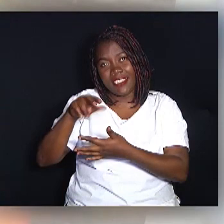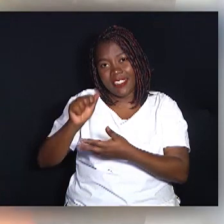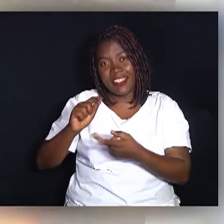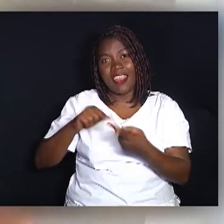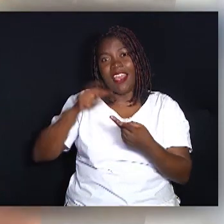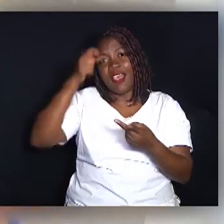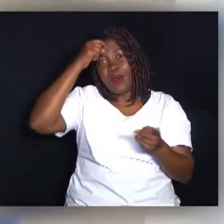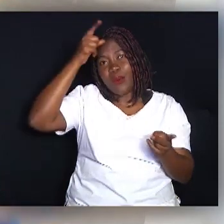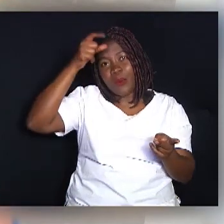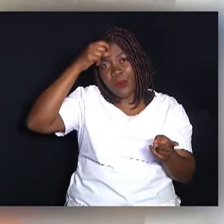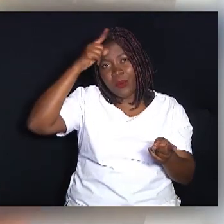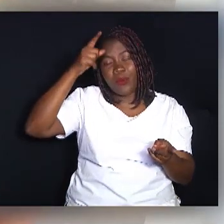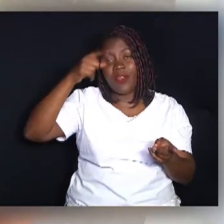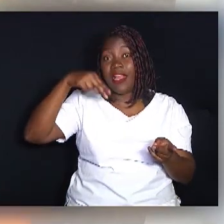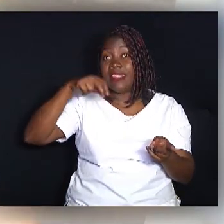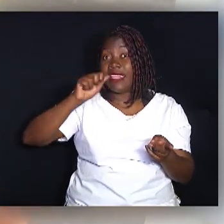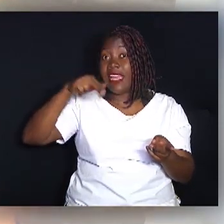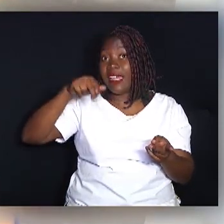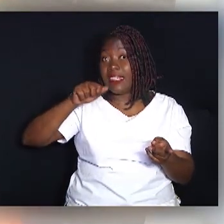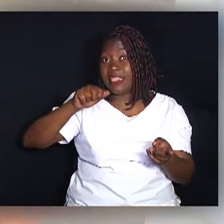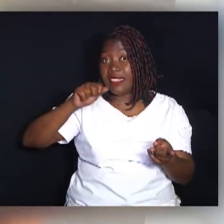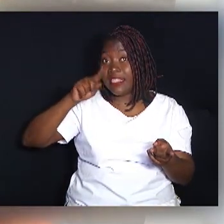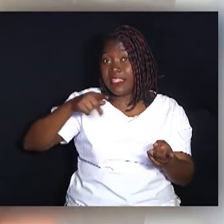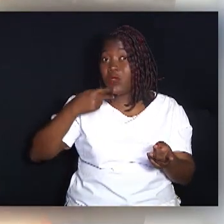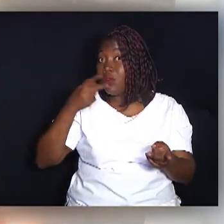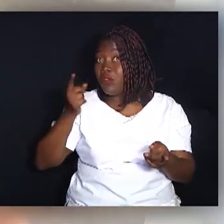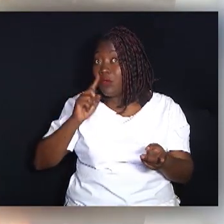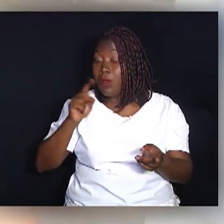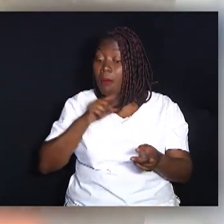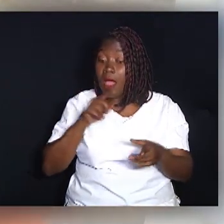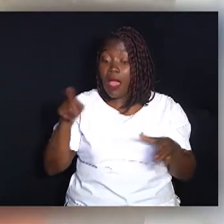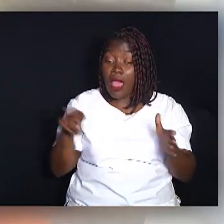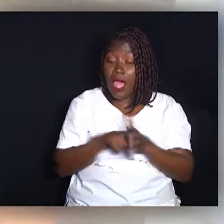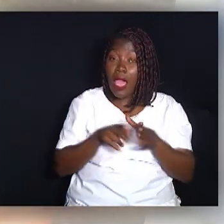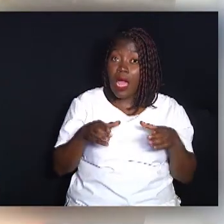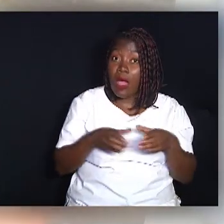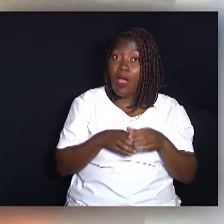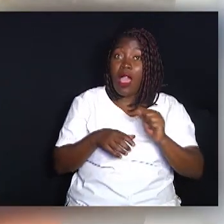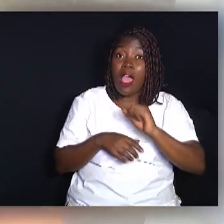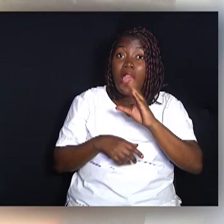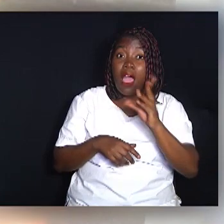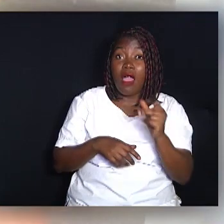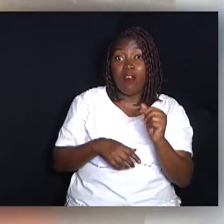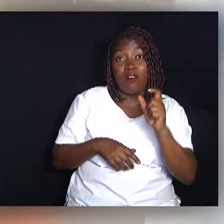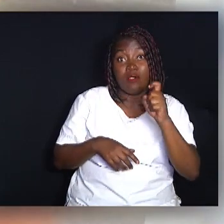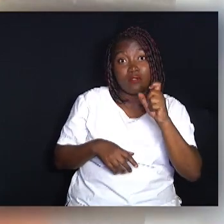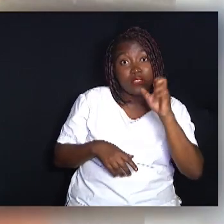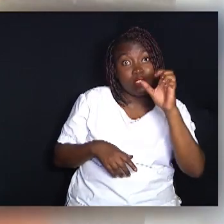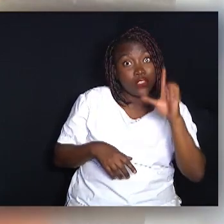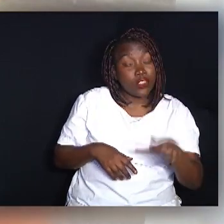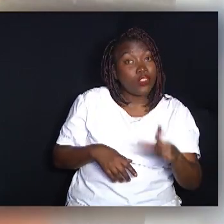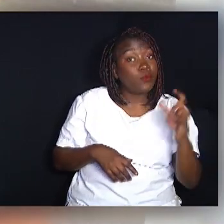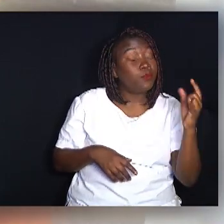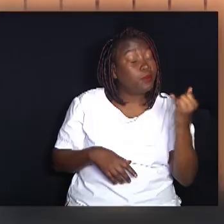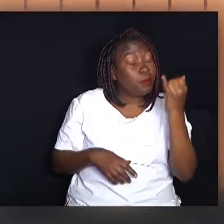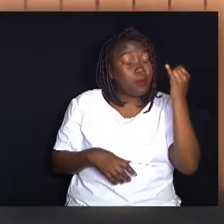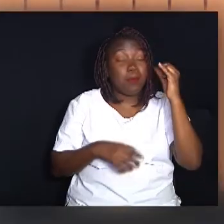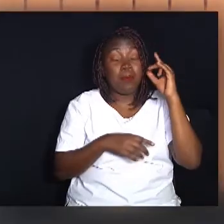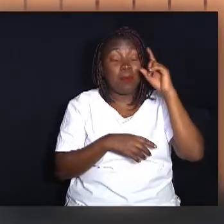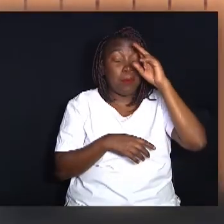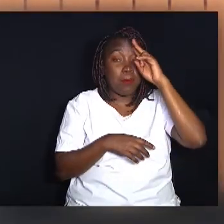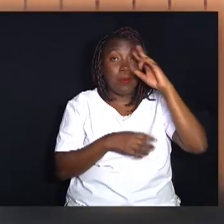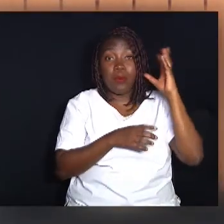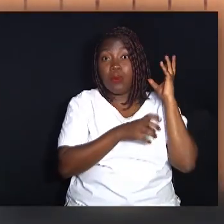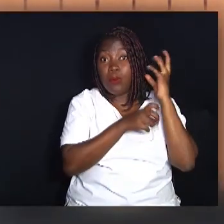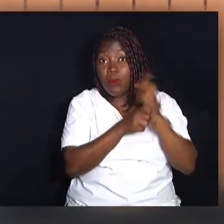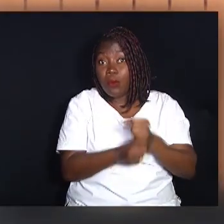A Naná não citou, mas ela faz parte de um grupo de afoxé, que é um grupo importantíssimo, histórico na cidade de Campinas.